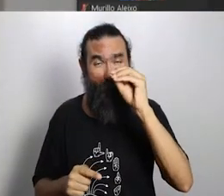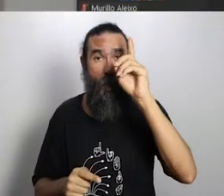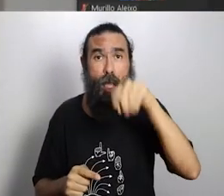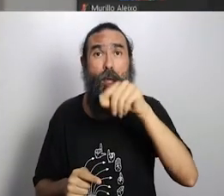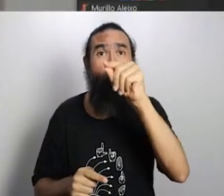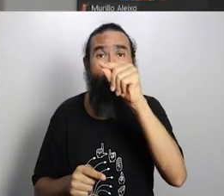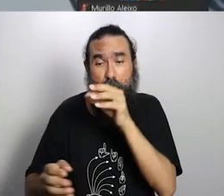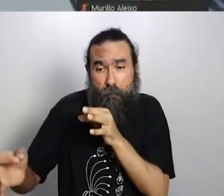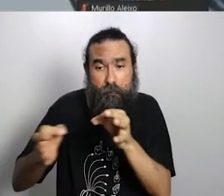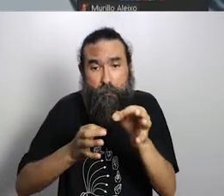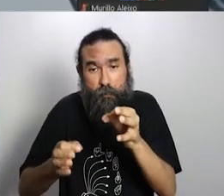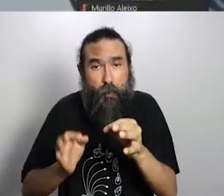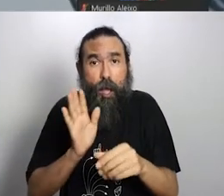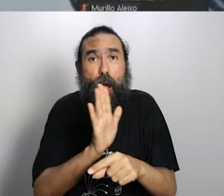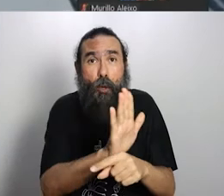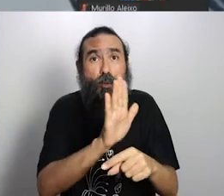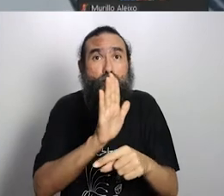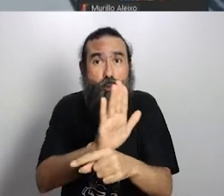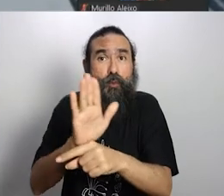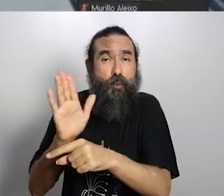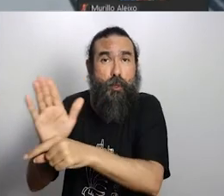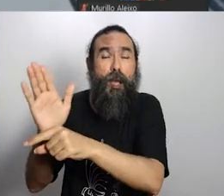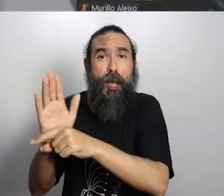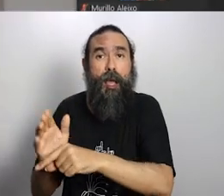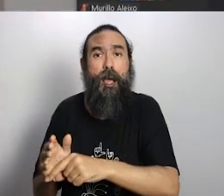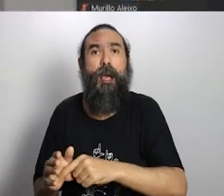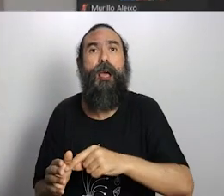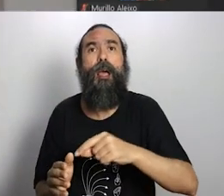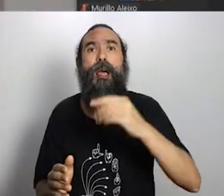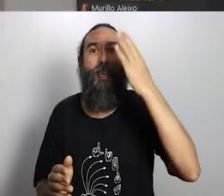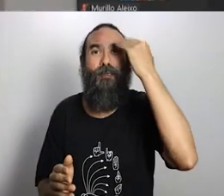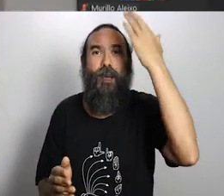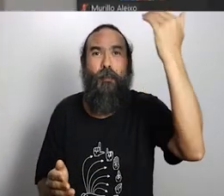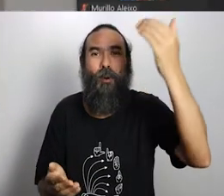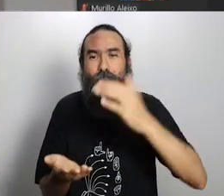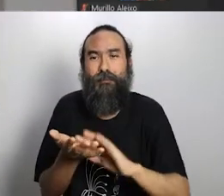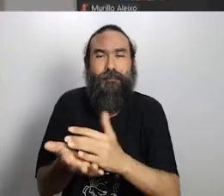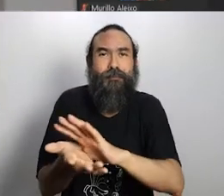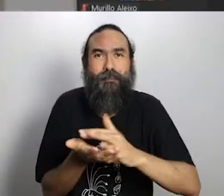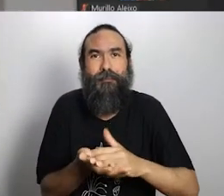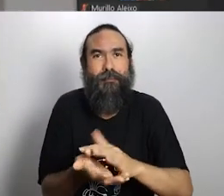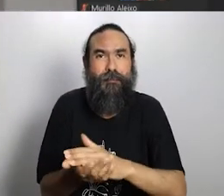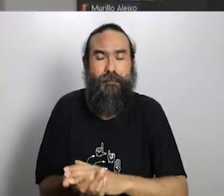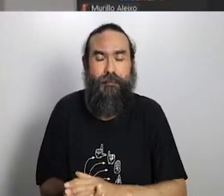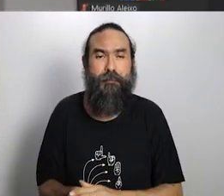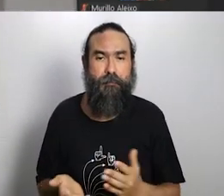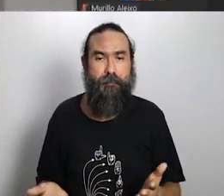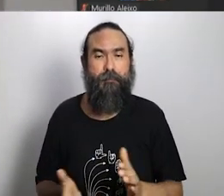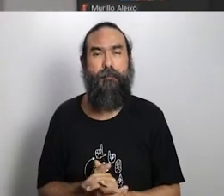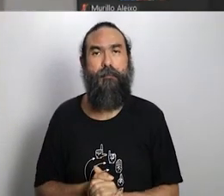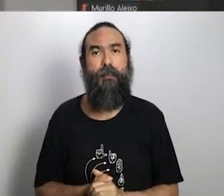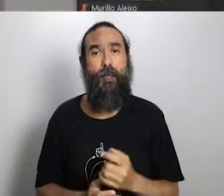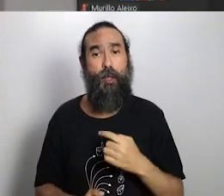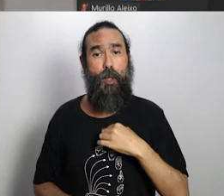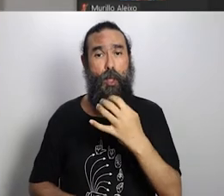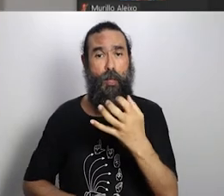Ele está vindo. Pronto. Eu gostaria muito. Daqui a pouco eu queria que Paulo Bulli